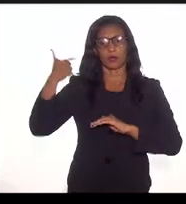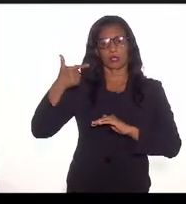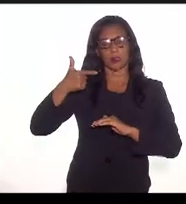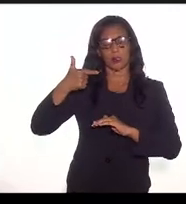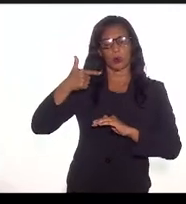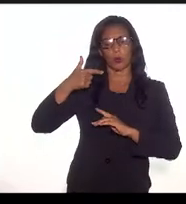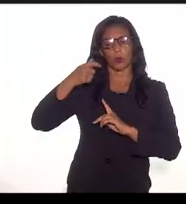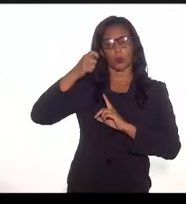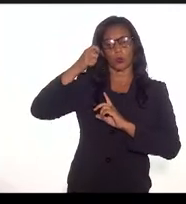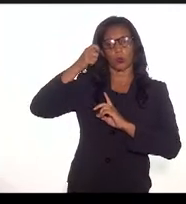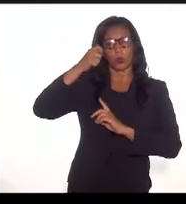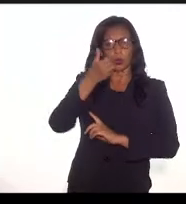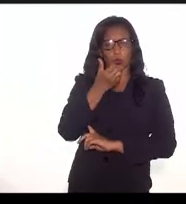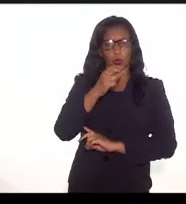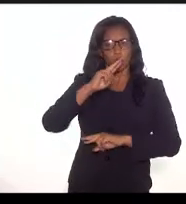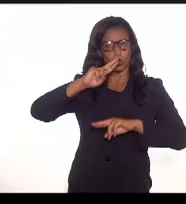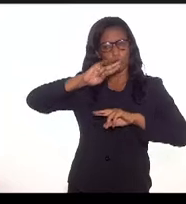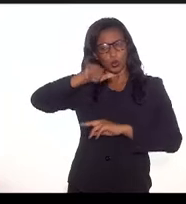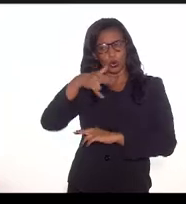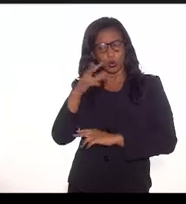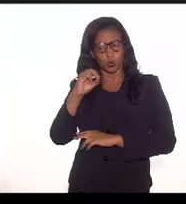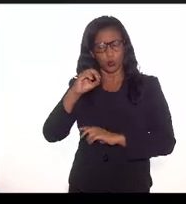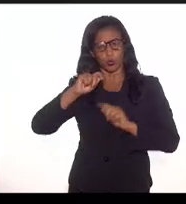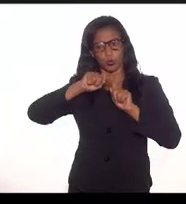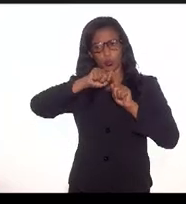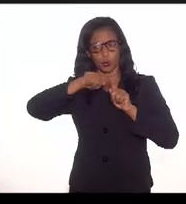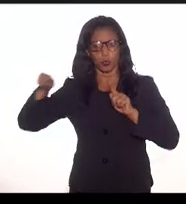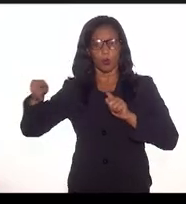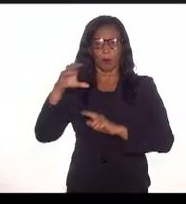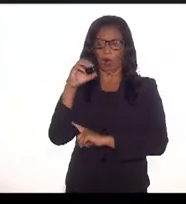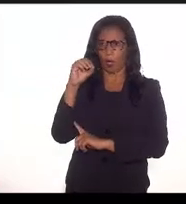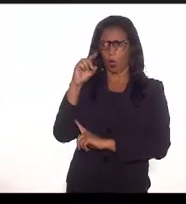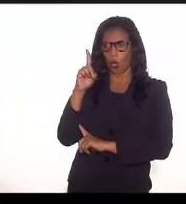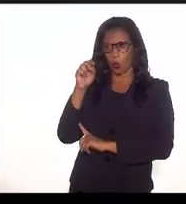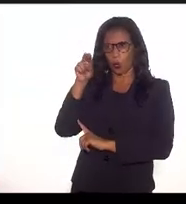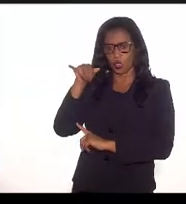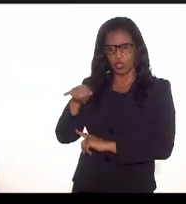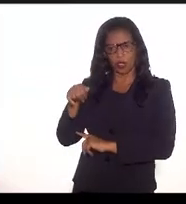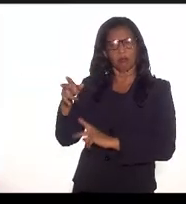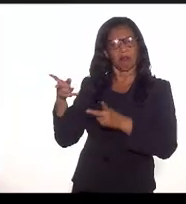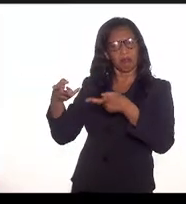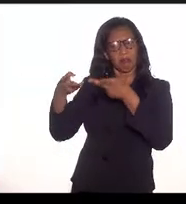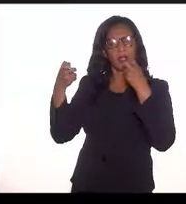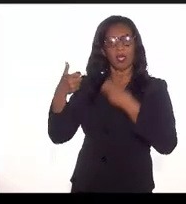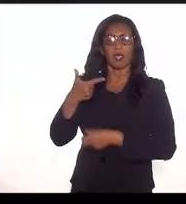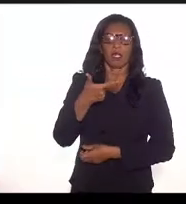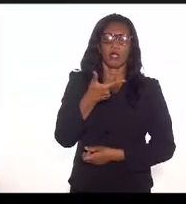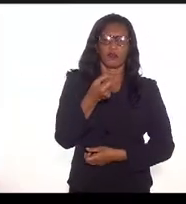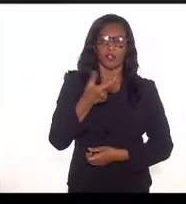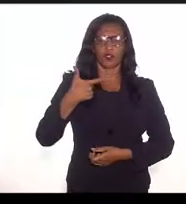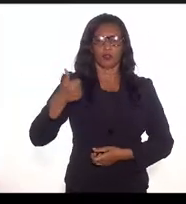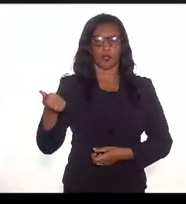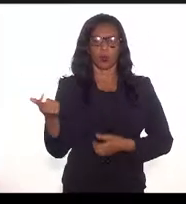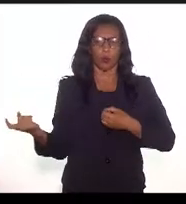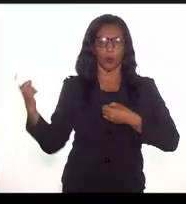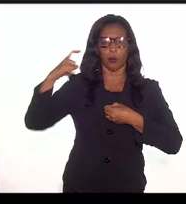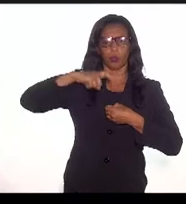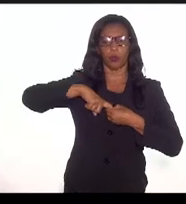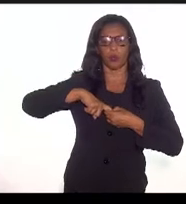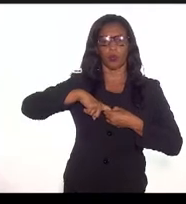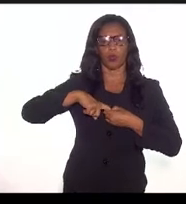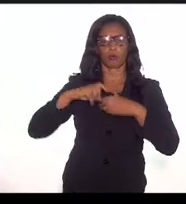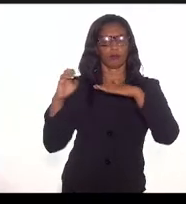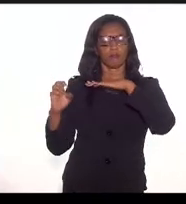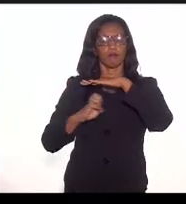semestre de 2020 pela Codim, mas já estamos percebendo agora em 2021 uma retomada